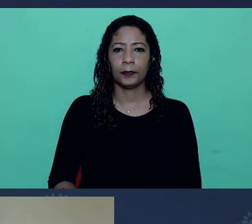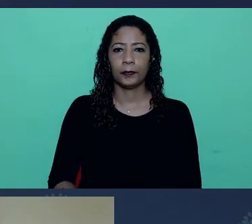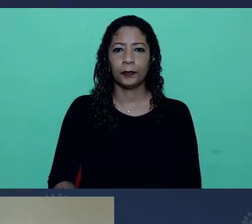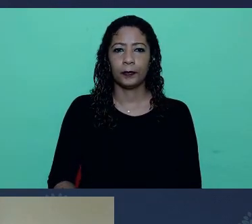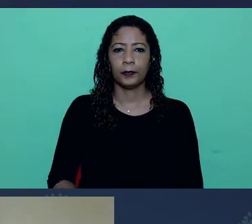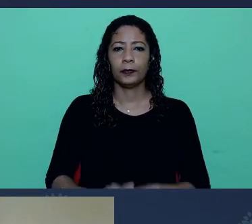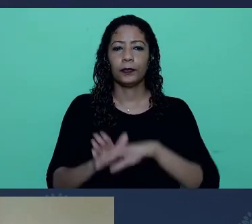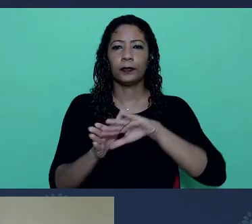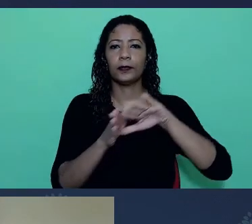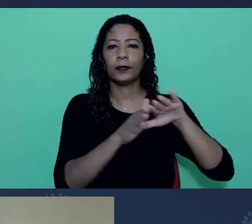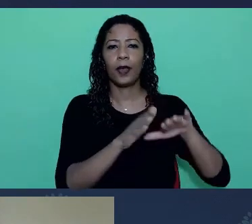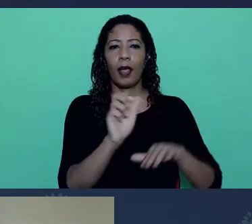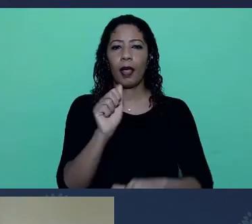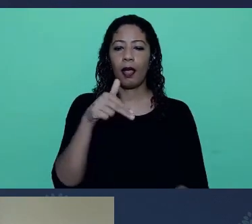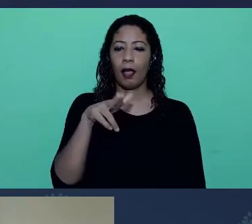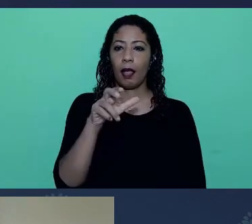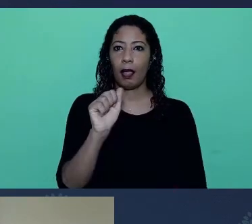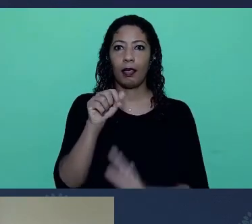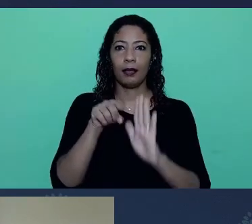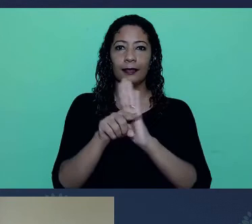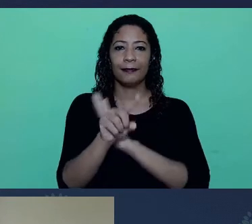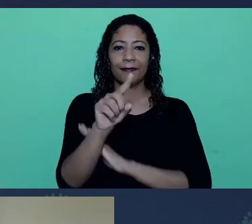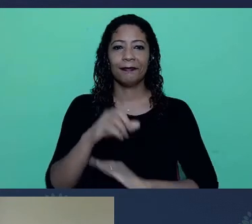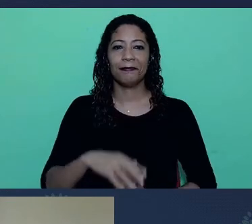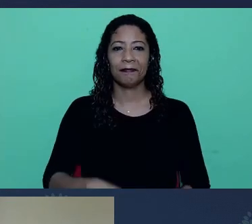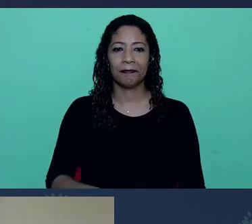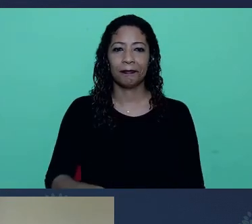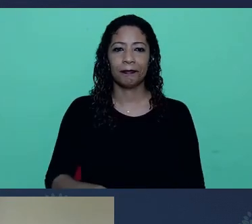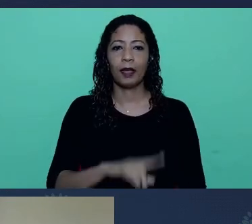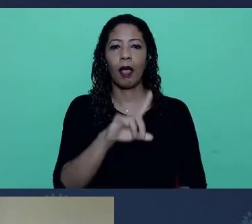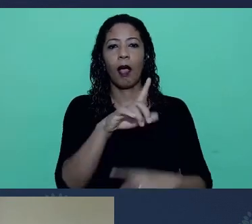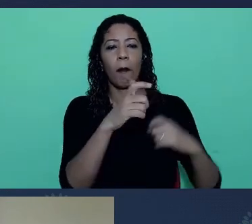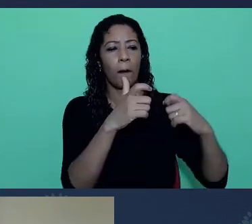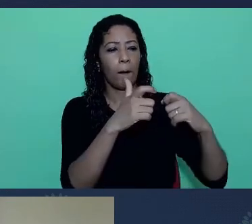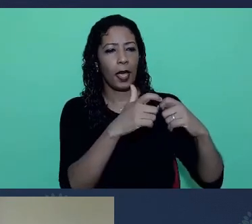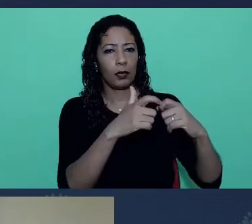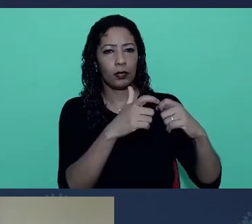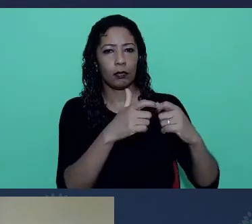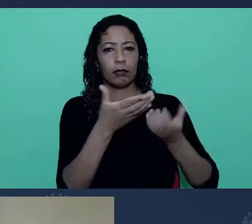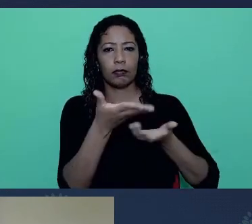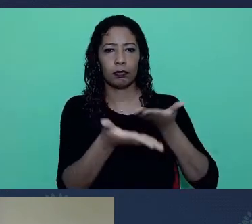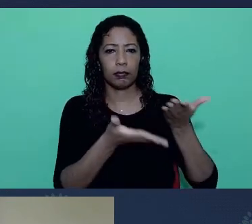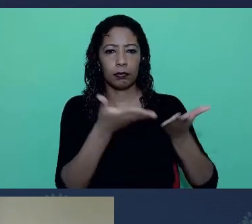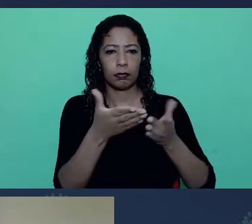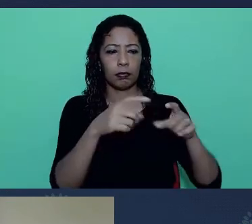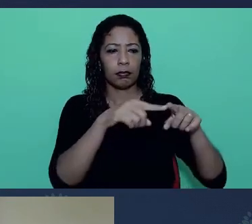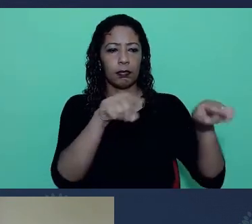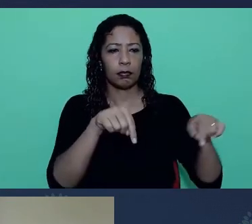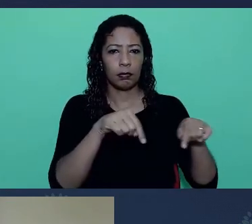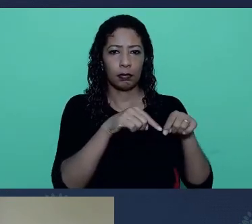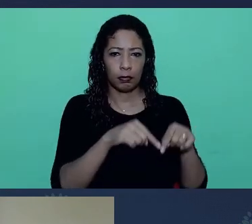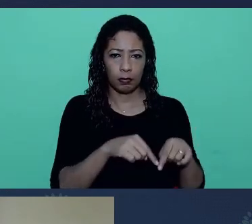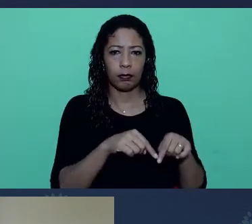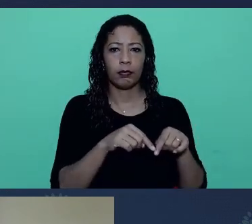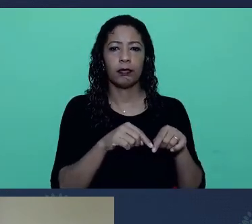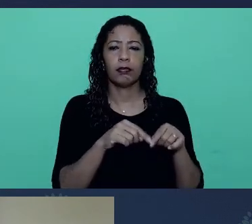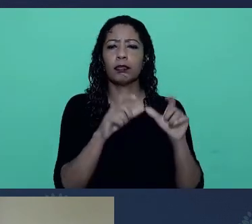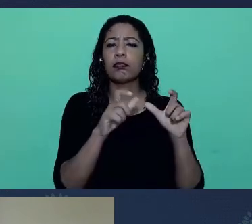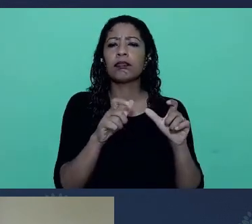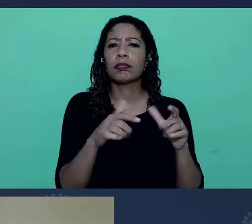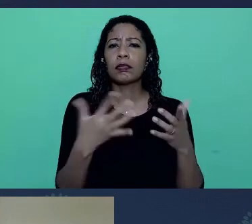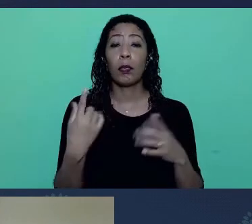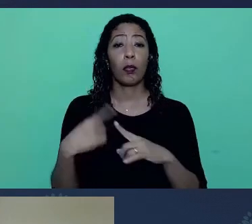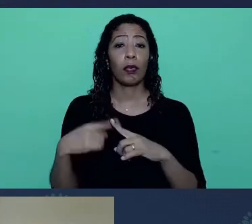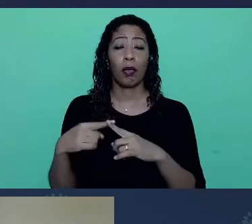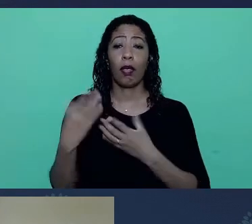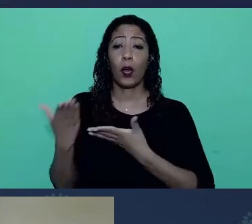A Ana Lu perguntou: esses médicos atendem consultório onde? Faço tratamento com alergista, eu uso vacina cara há 2